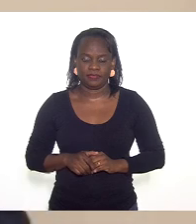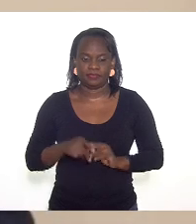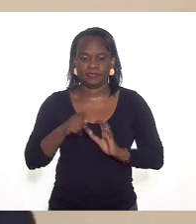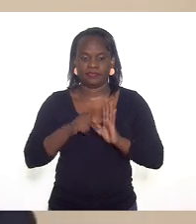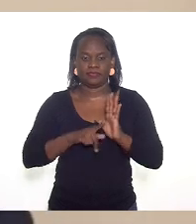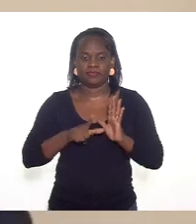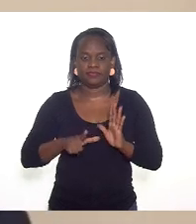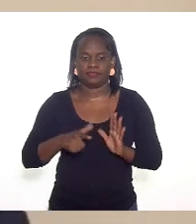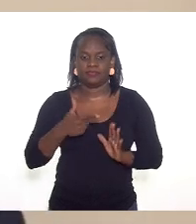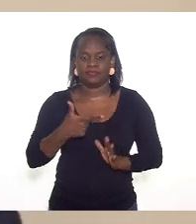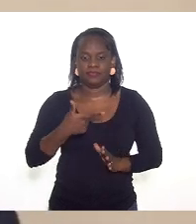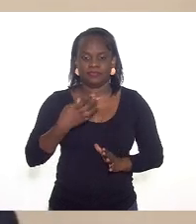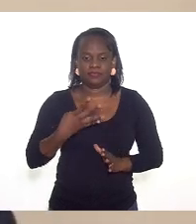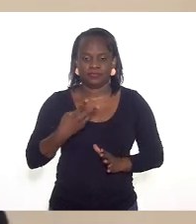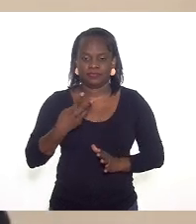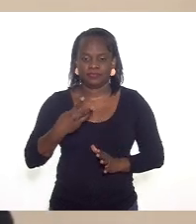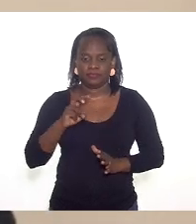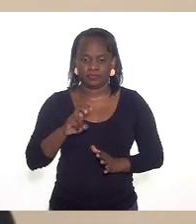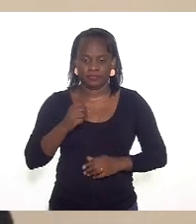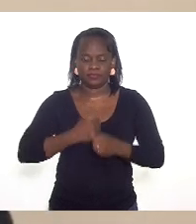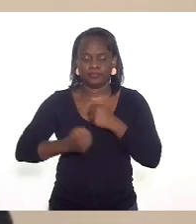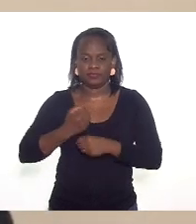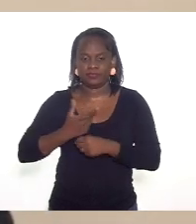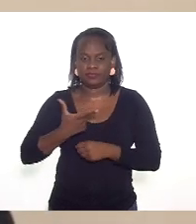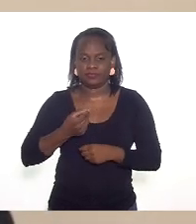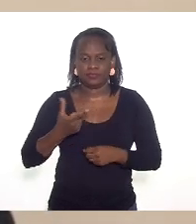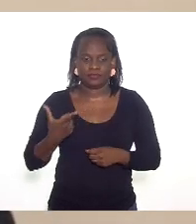Projeto de lei 2435/2020.